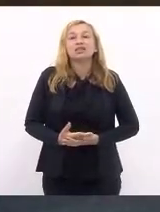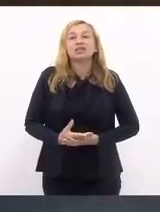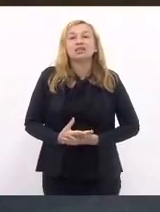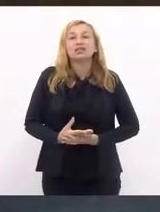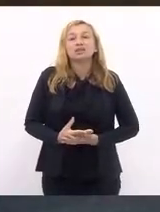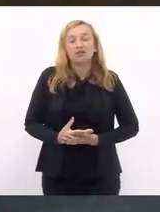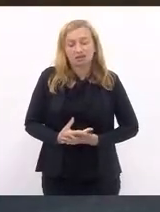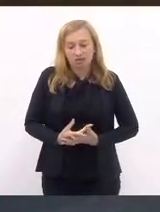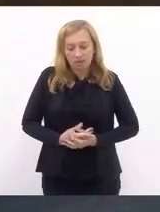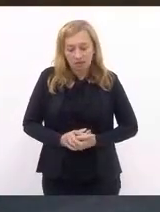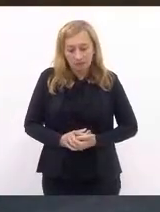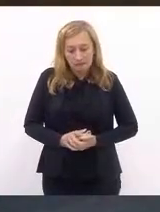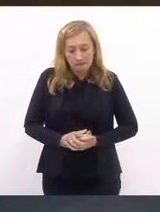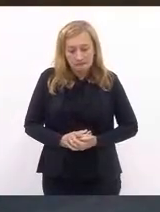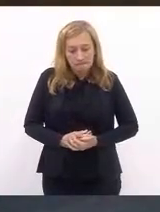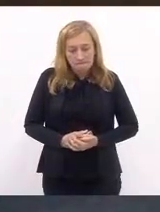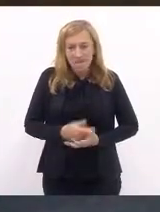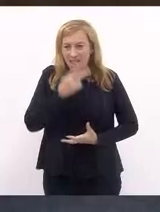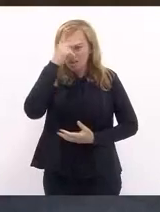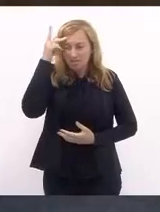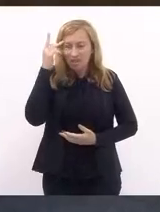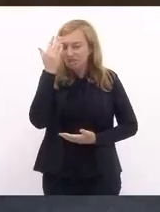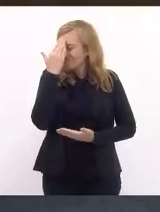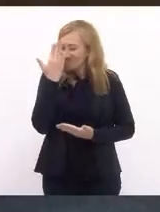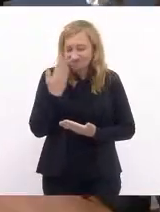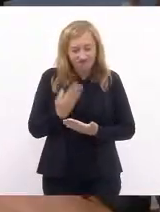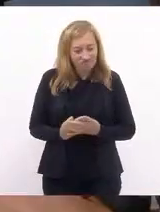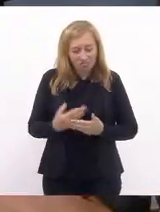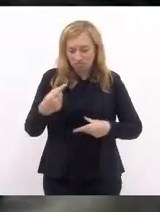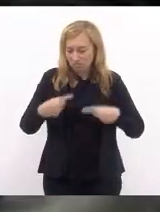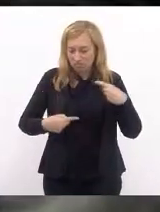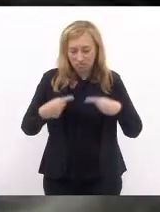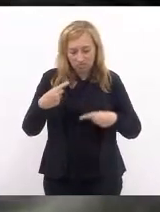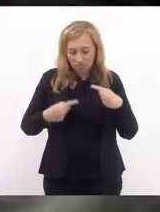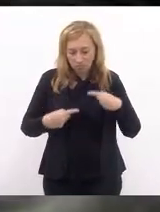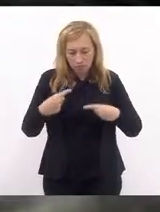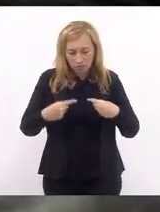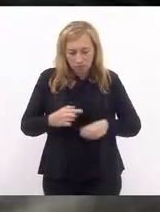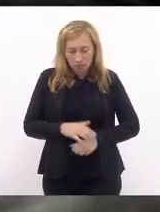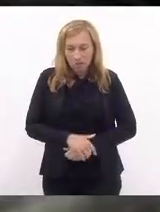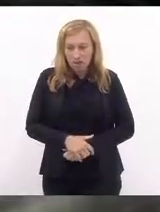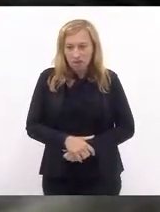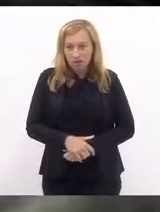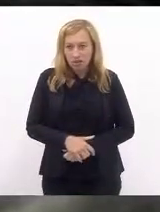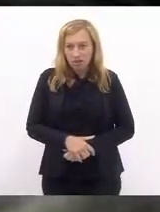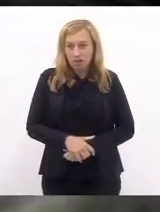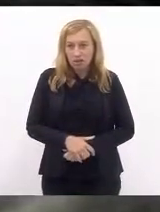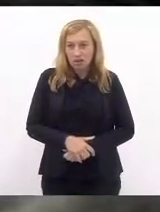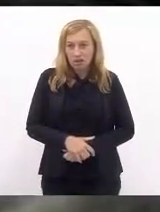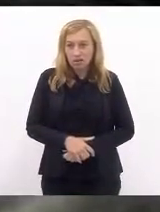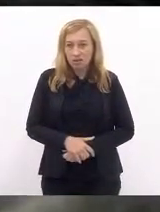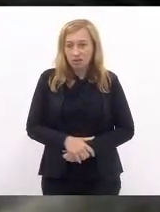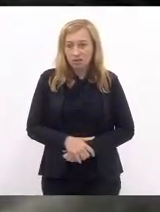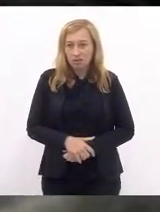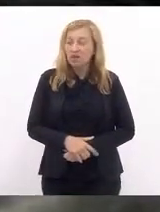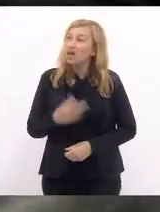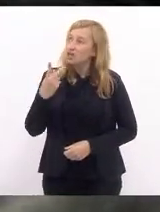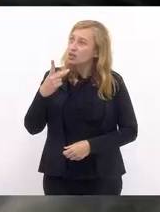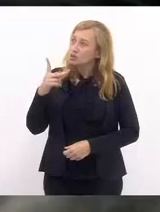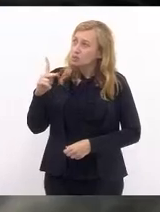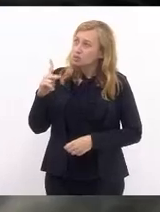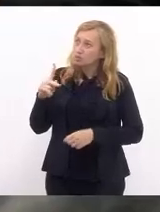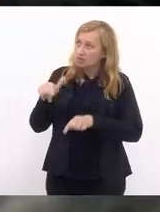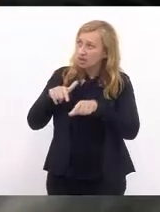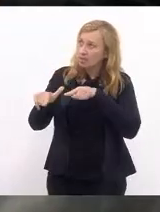muita as pessoas desacreditando muito da política Oi e o grande legado que a sua